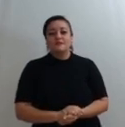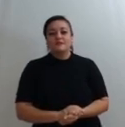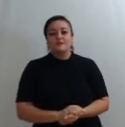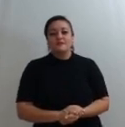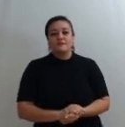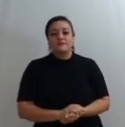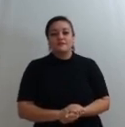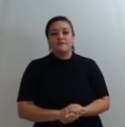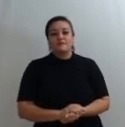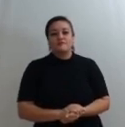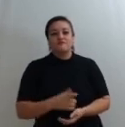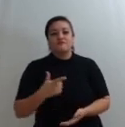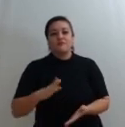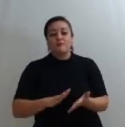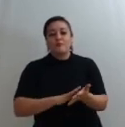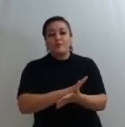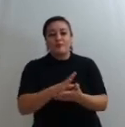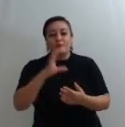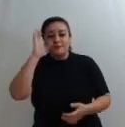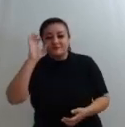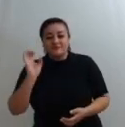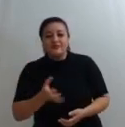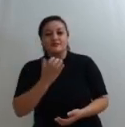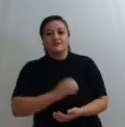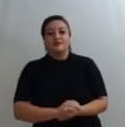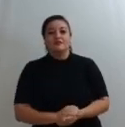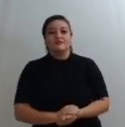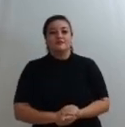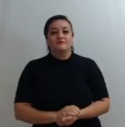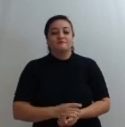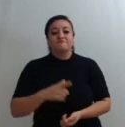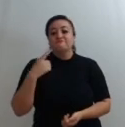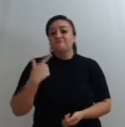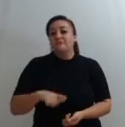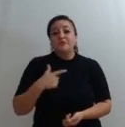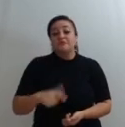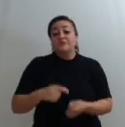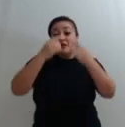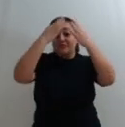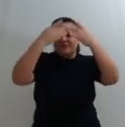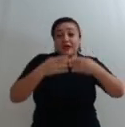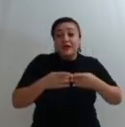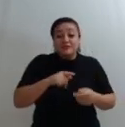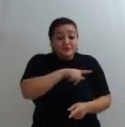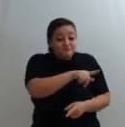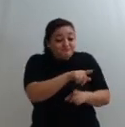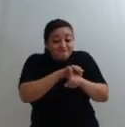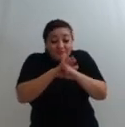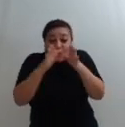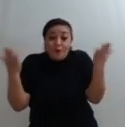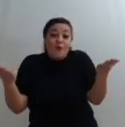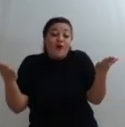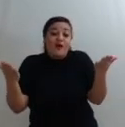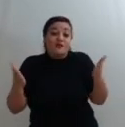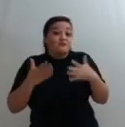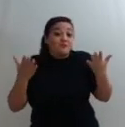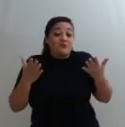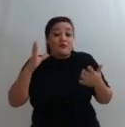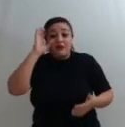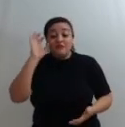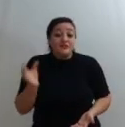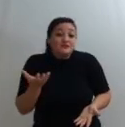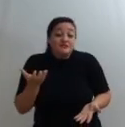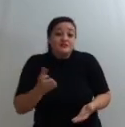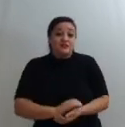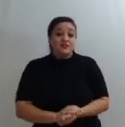nenhum posicionamento, não apontou para direção nenhuma. Para a gente poder trabalhar,